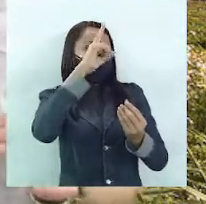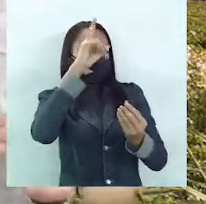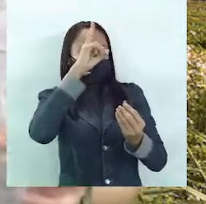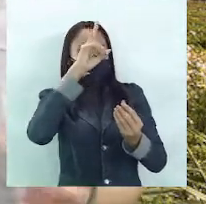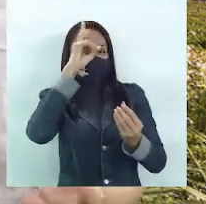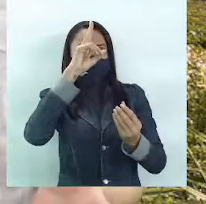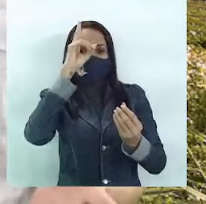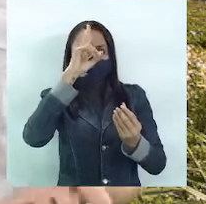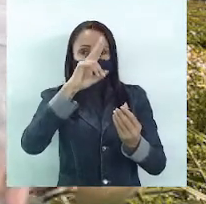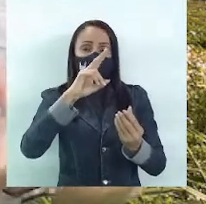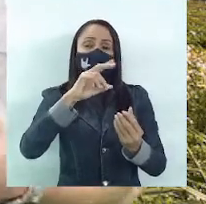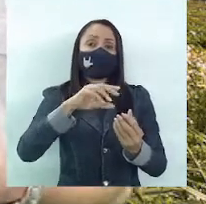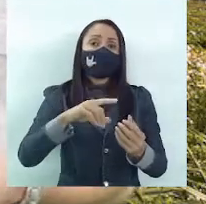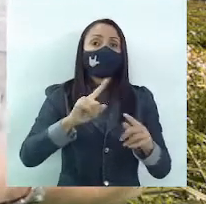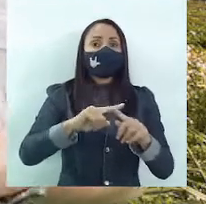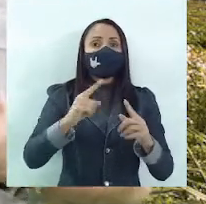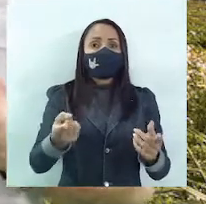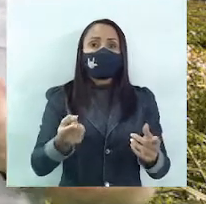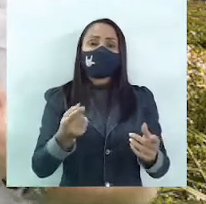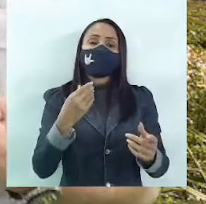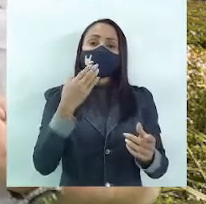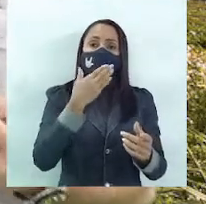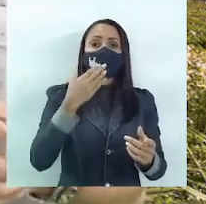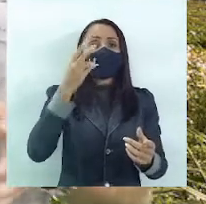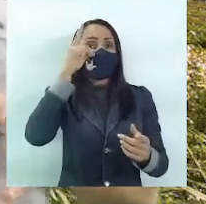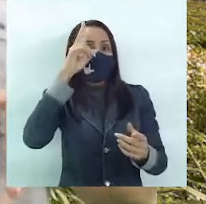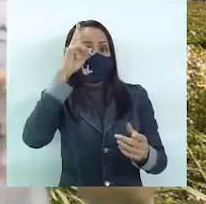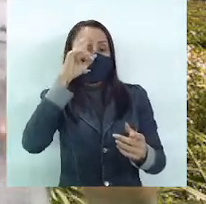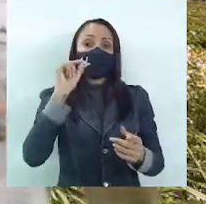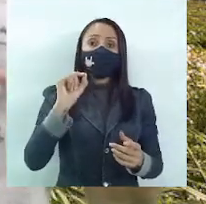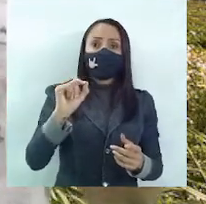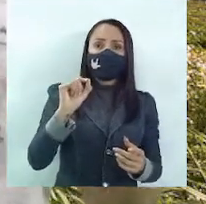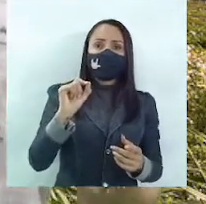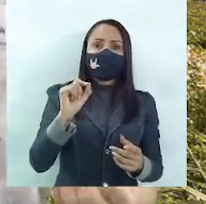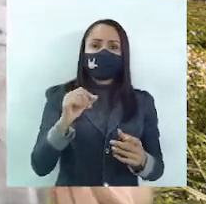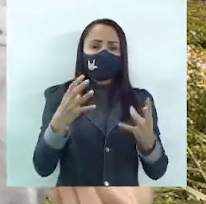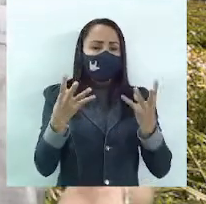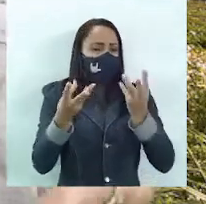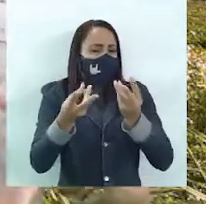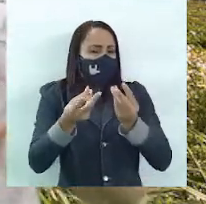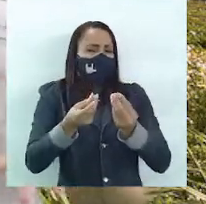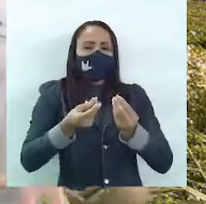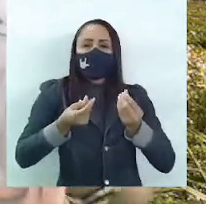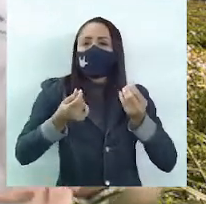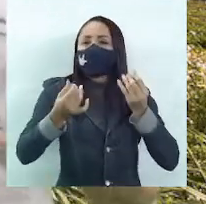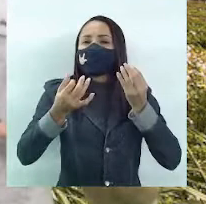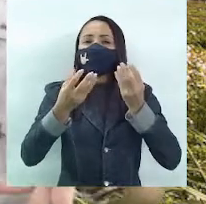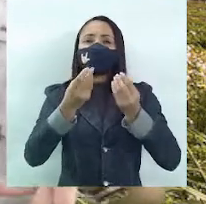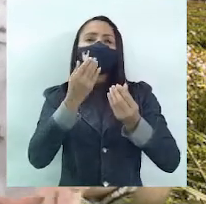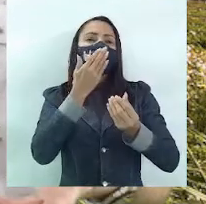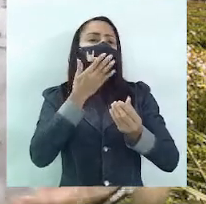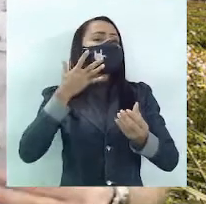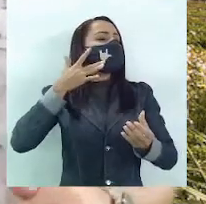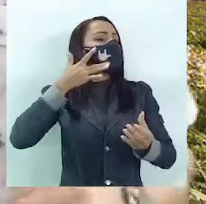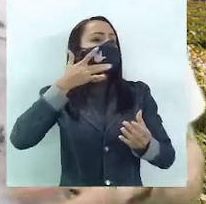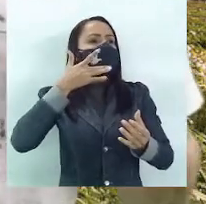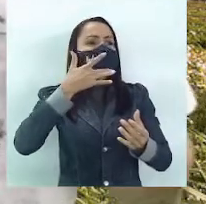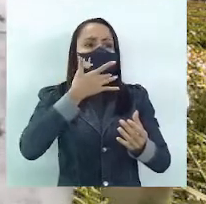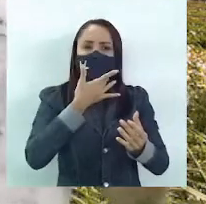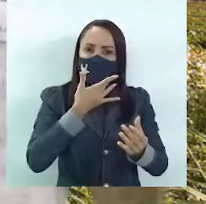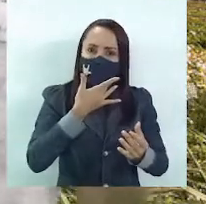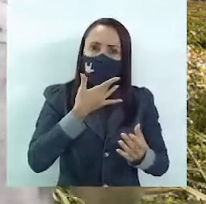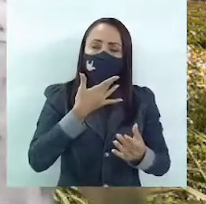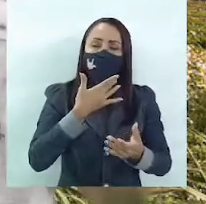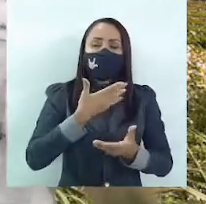tem a ver. Mas o açúcar, ele lembra muito o quê? Um sabor adocicado, bom, gostoso. Então, assim, é